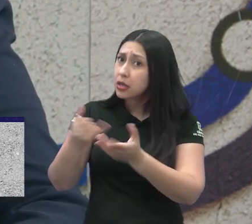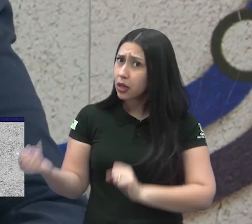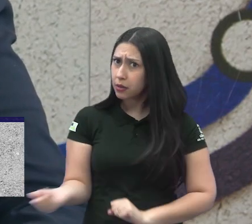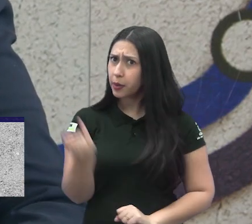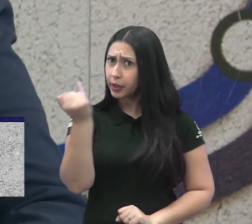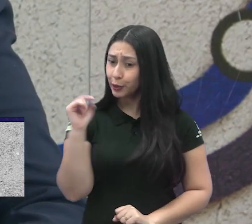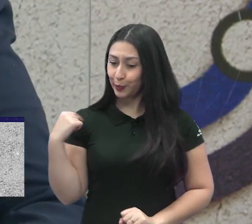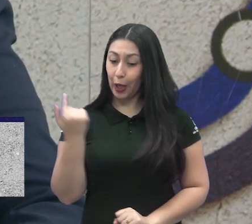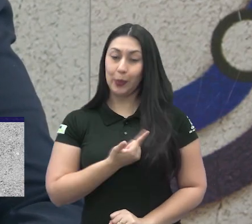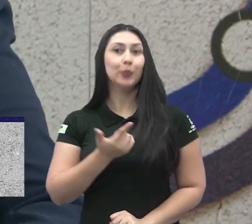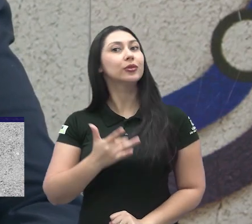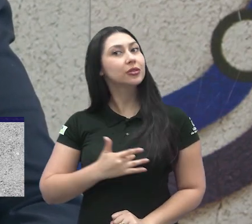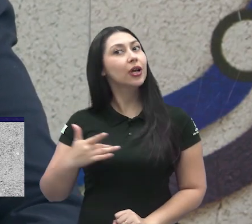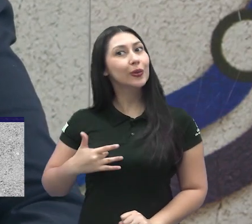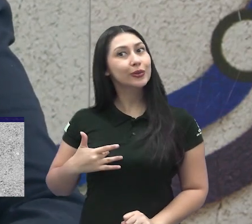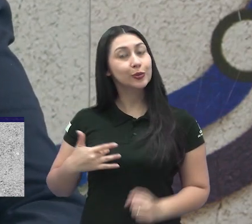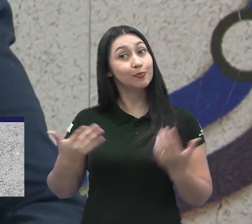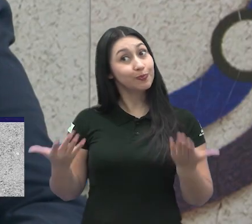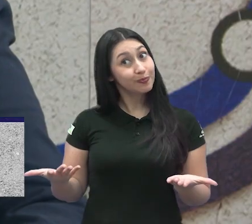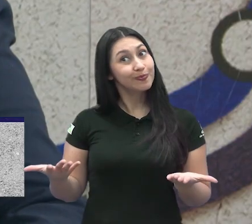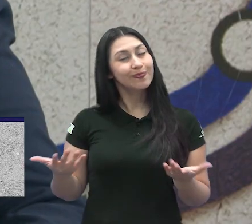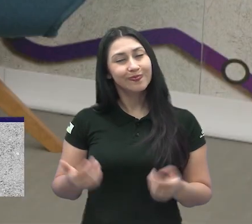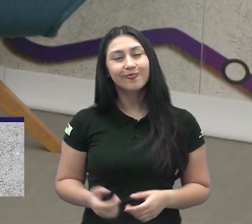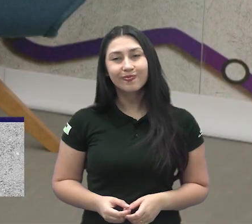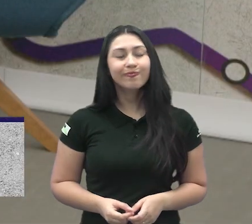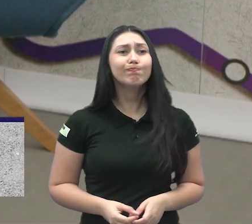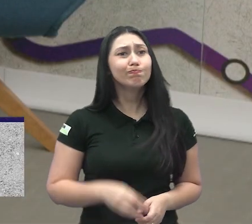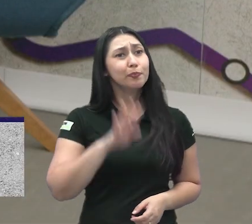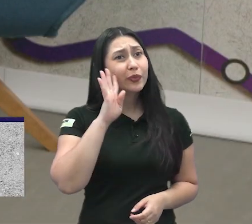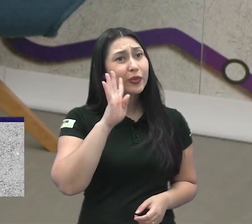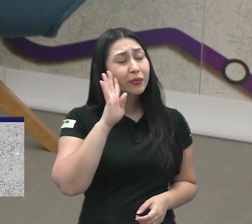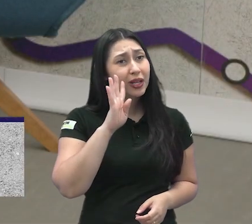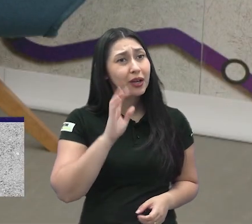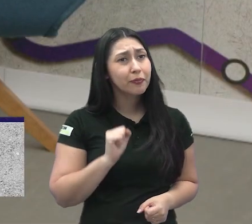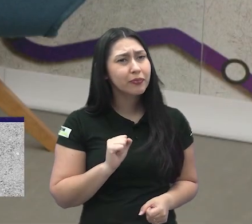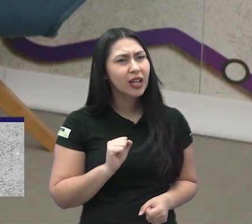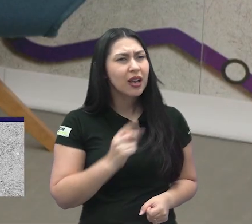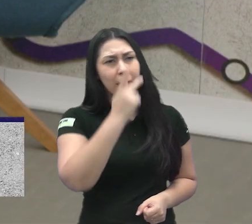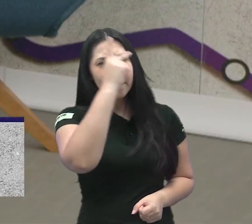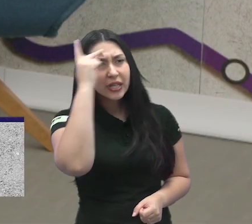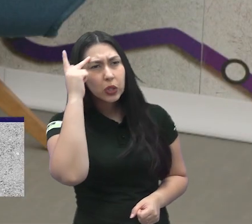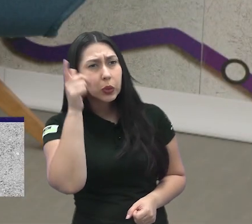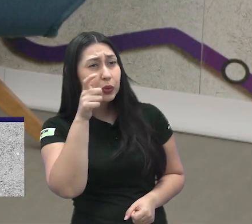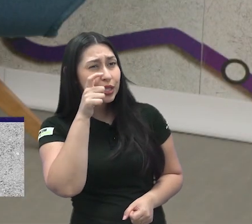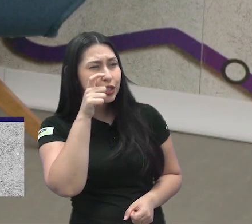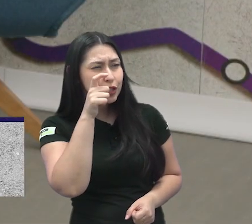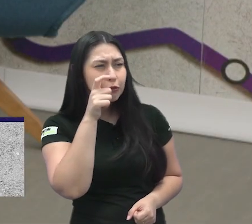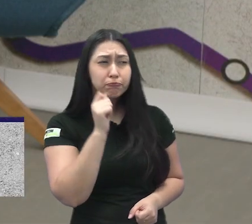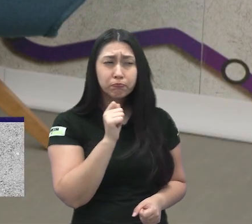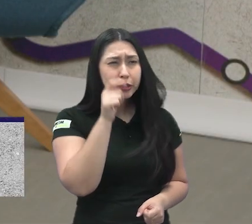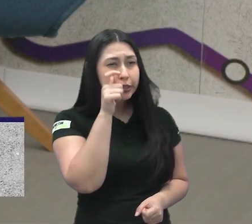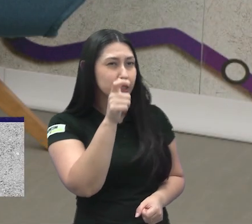nossa saúde. Então, bacana. É isso. Bacana. Ô, Bruna, para quem está assistindo a gente, se interessou, gostou